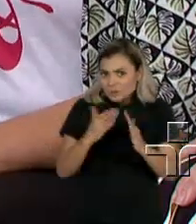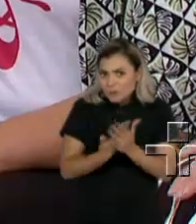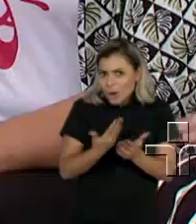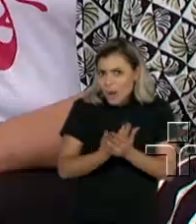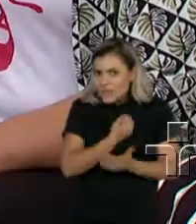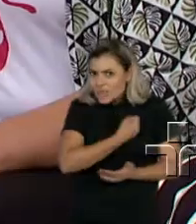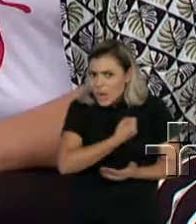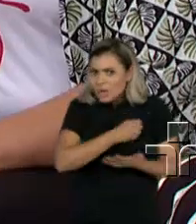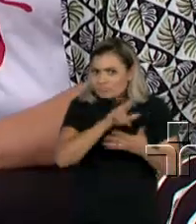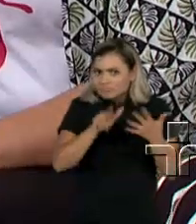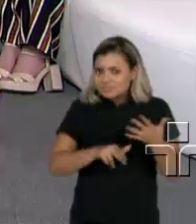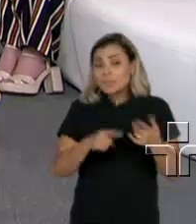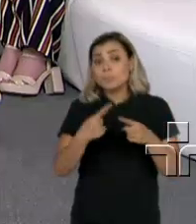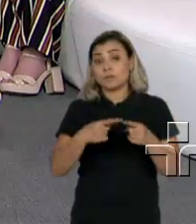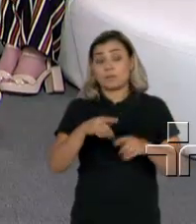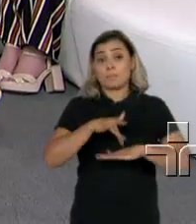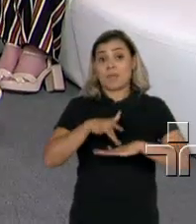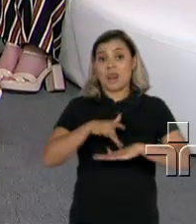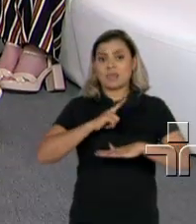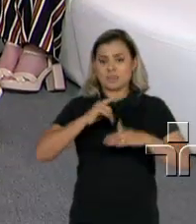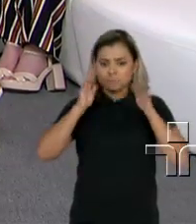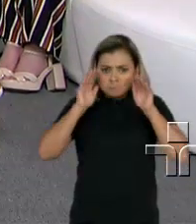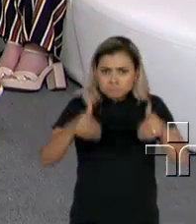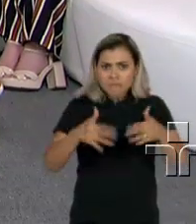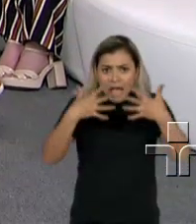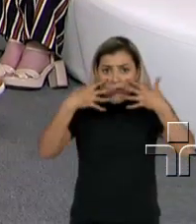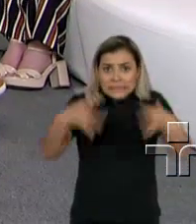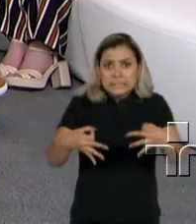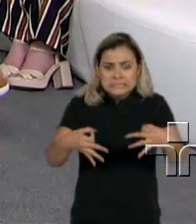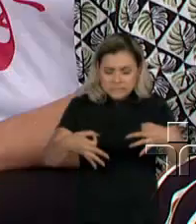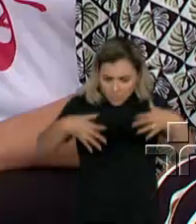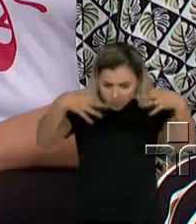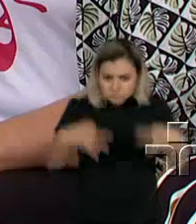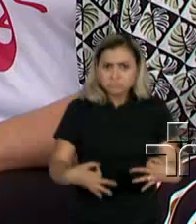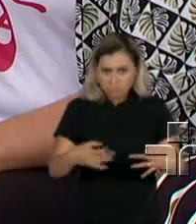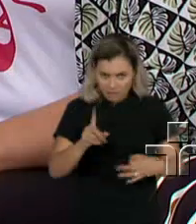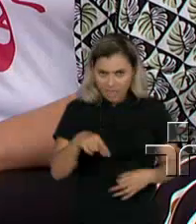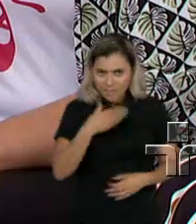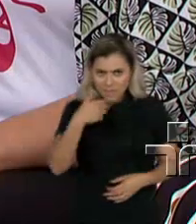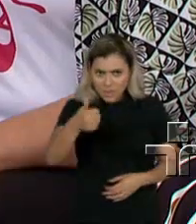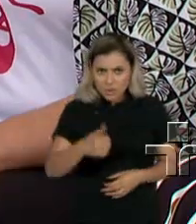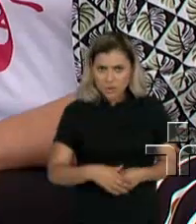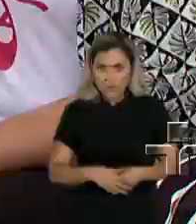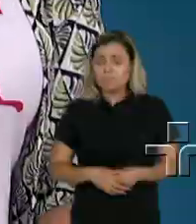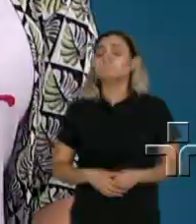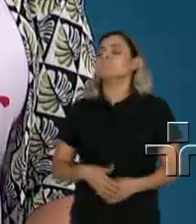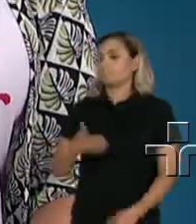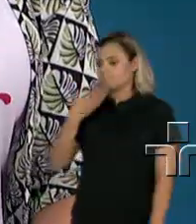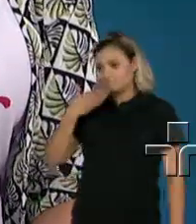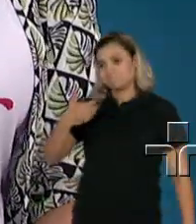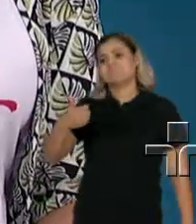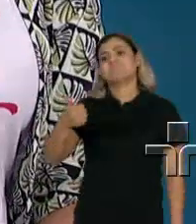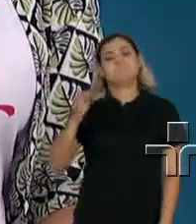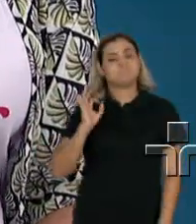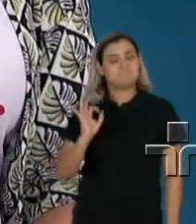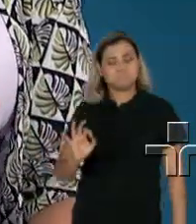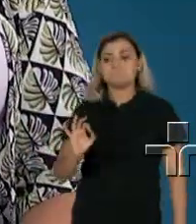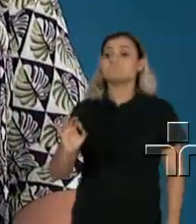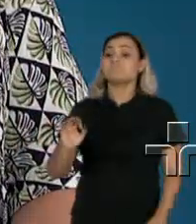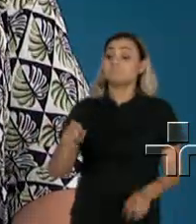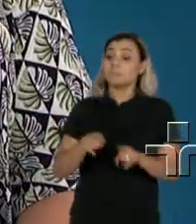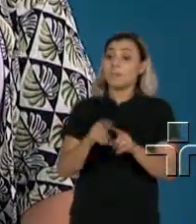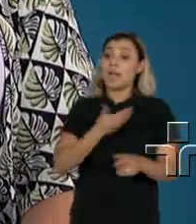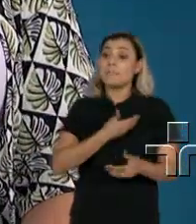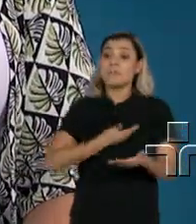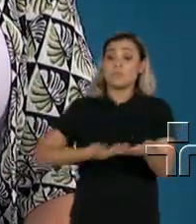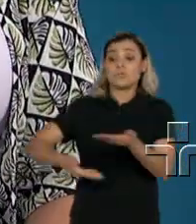né se uma lei é que essa coisa da concentração da disciplina ela melhorou até na escola melhorou bastante até o círculo